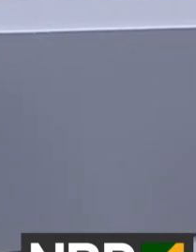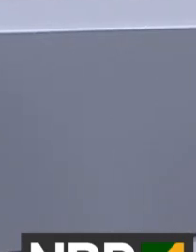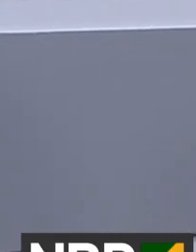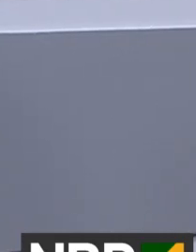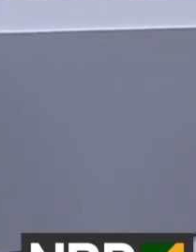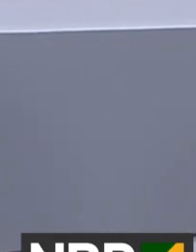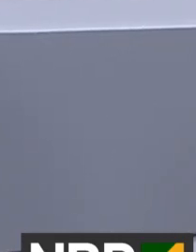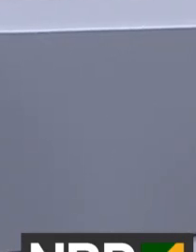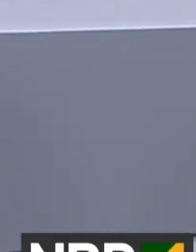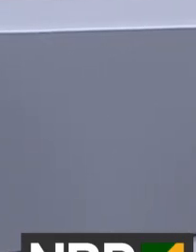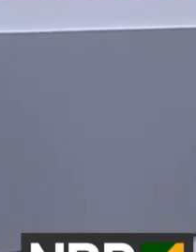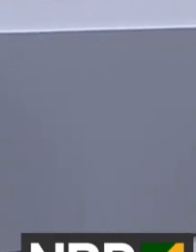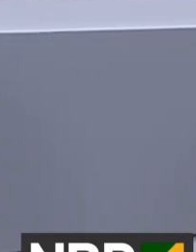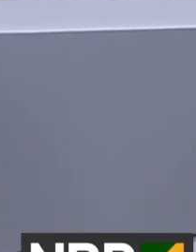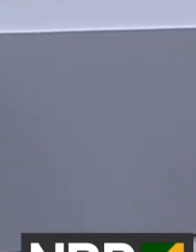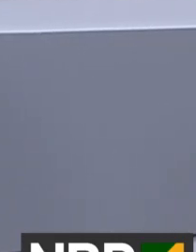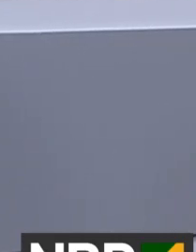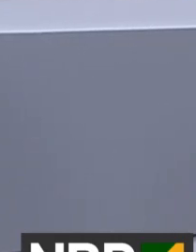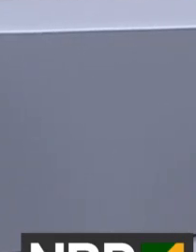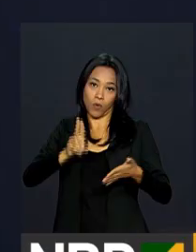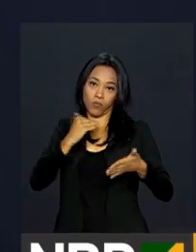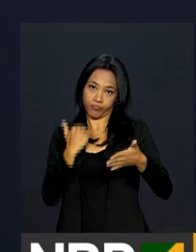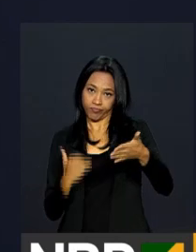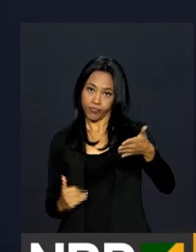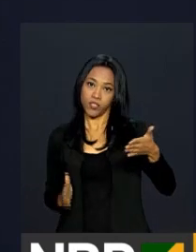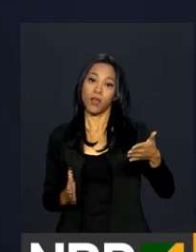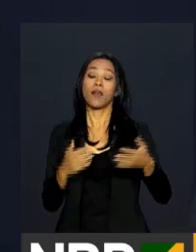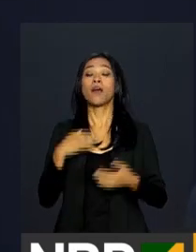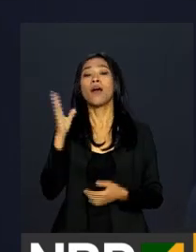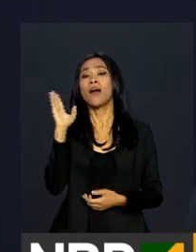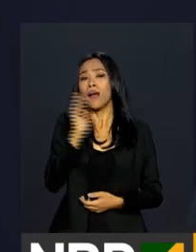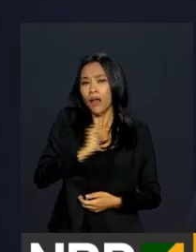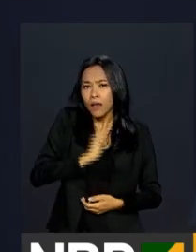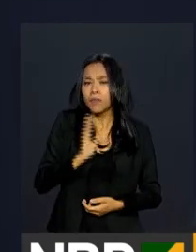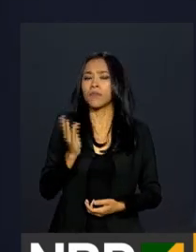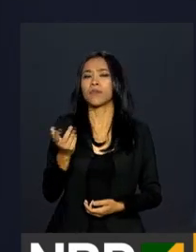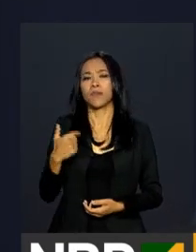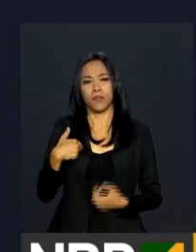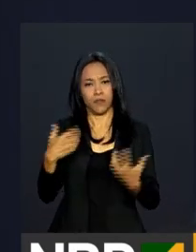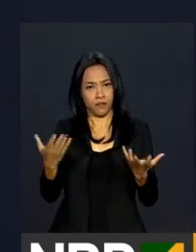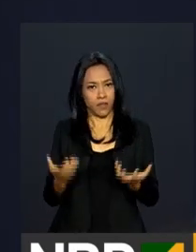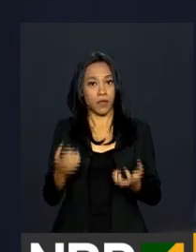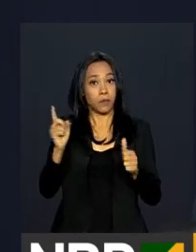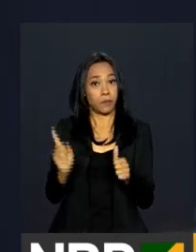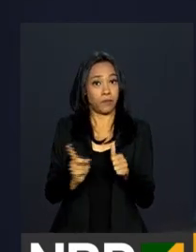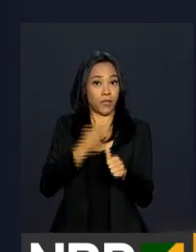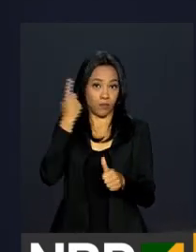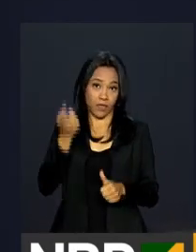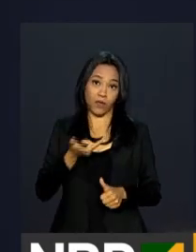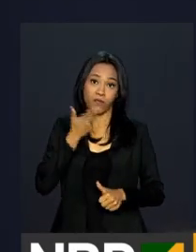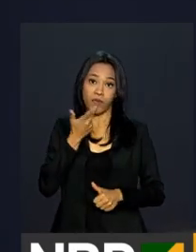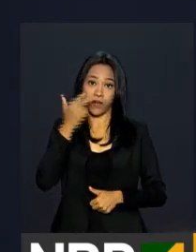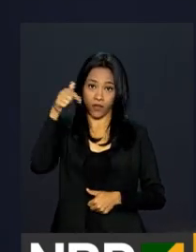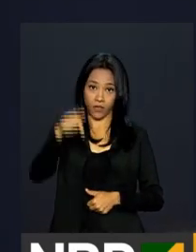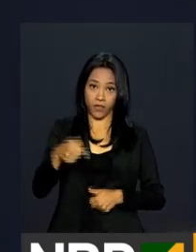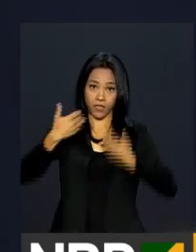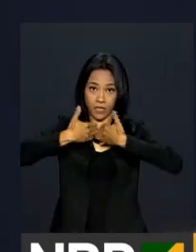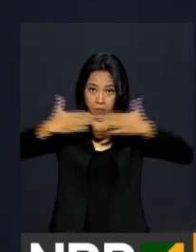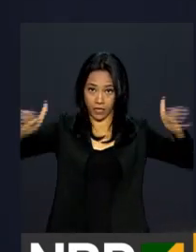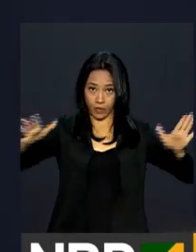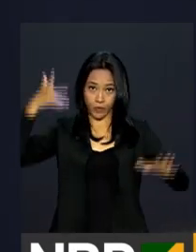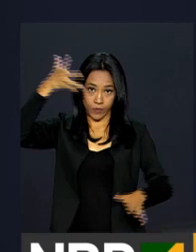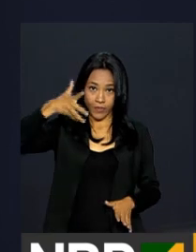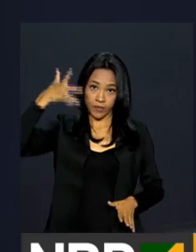foi a participação do presidente na abertura da feira. Eu quero registrar, em primeiro lugar, logo nesta palavra inaugural,